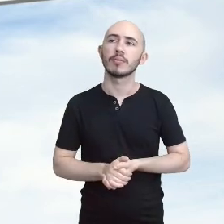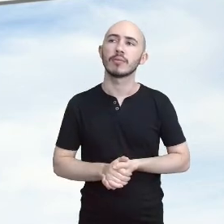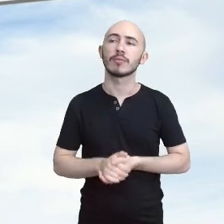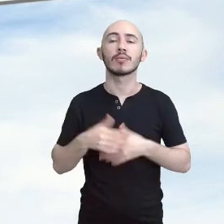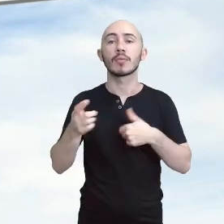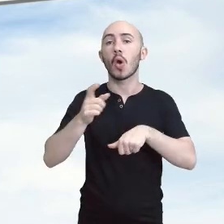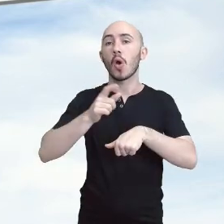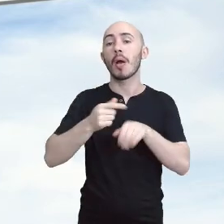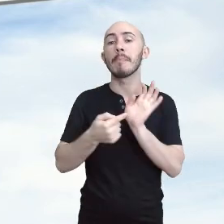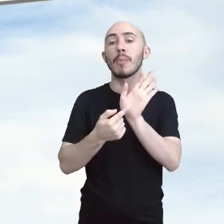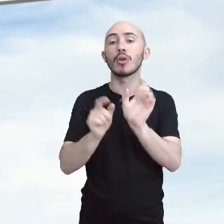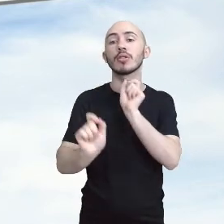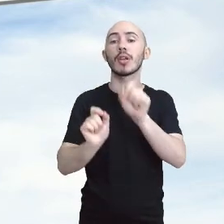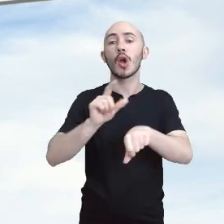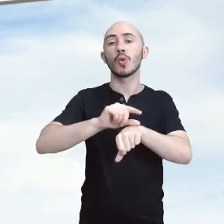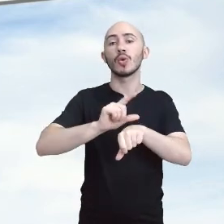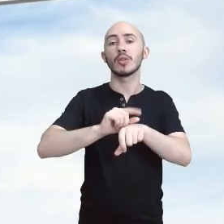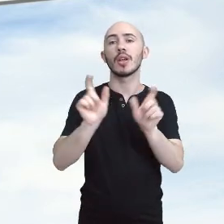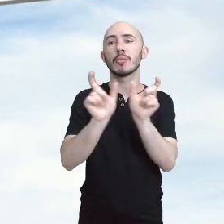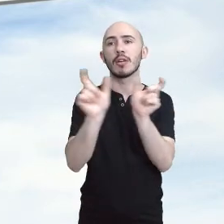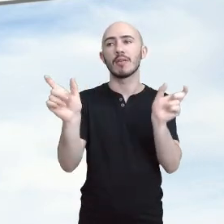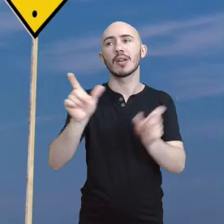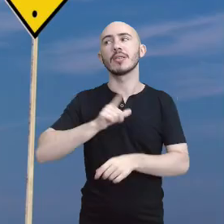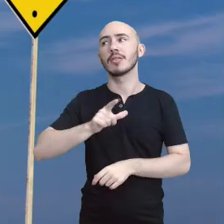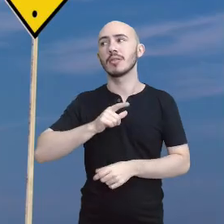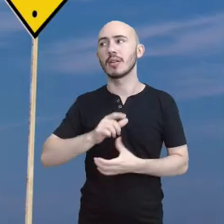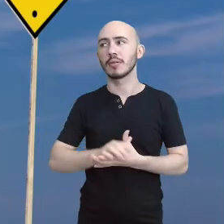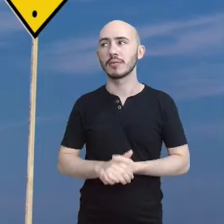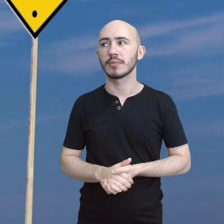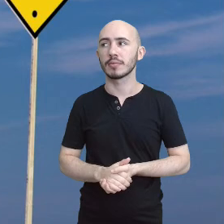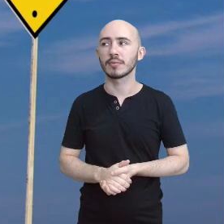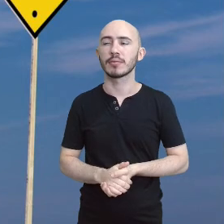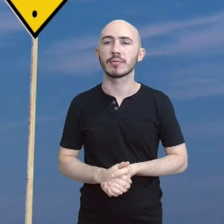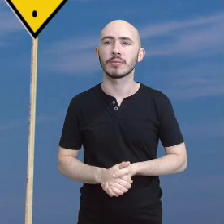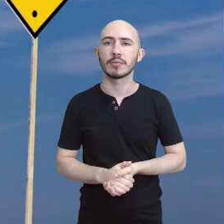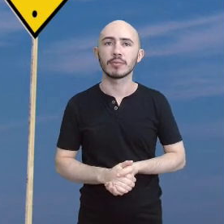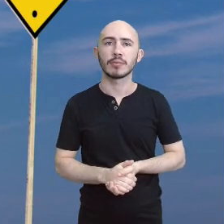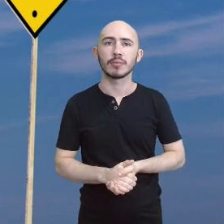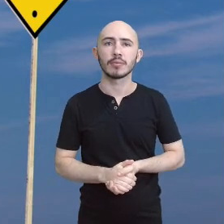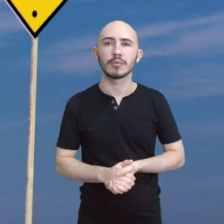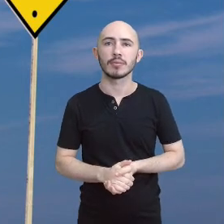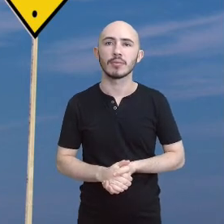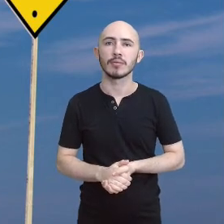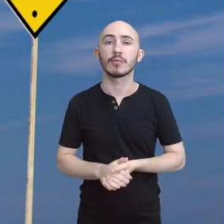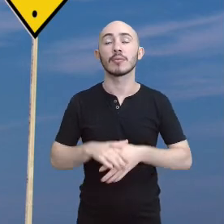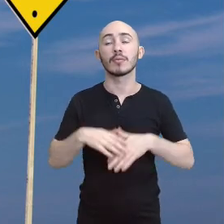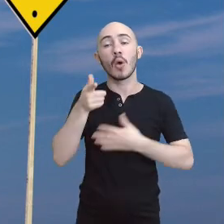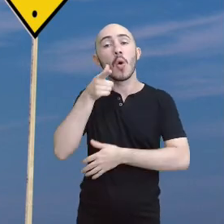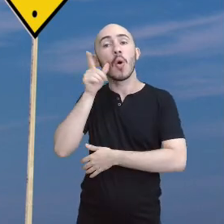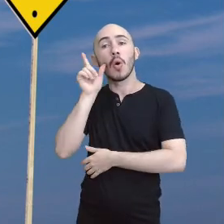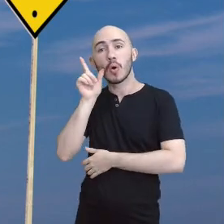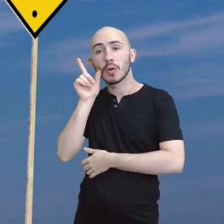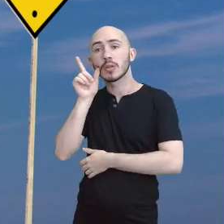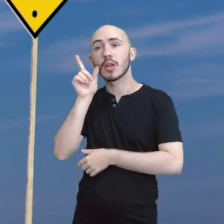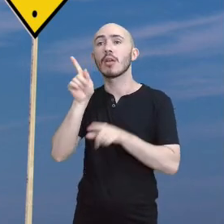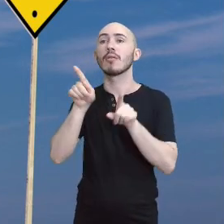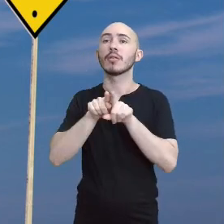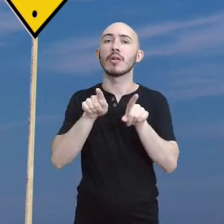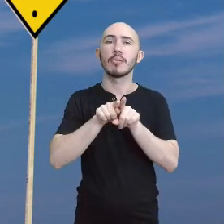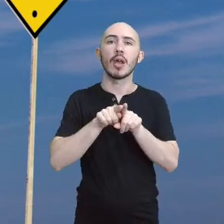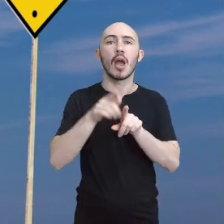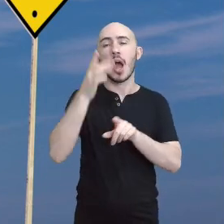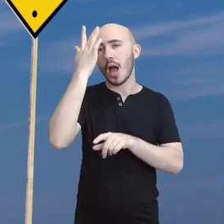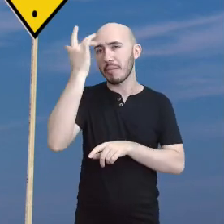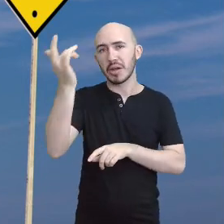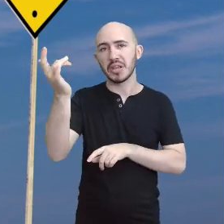o tempo verbal da frase, certo? Ontem, amanhã, olha lá. O ontem e o amanhã, segundo essa imagem, não